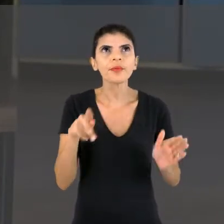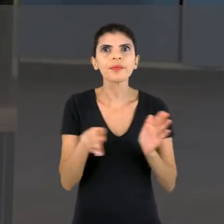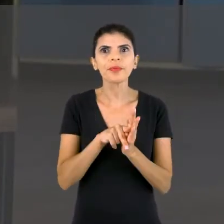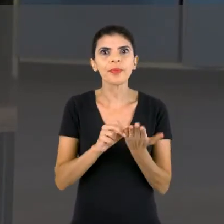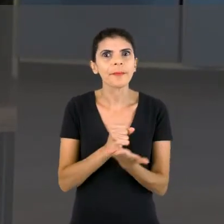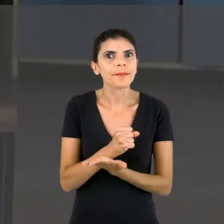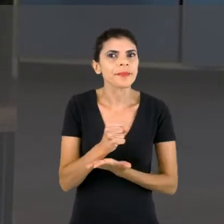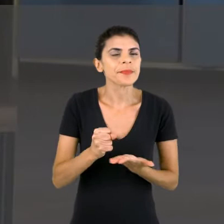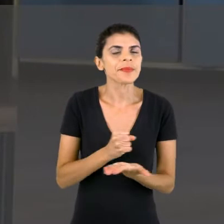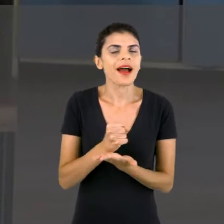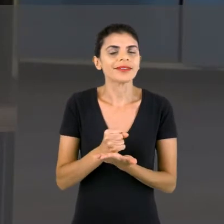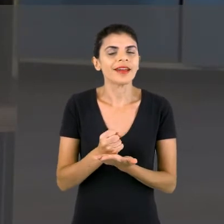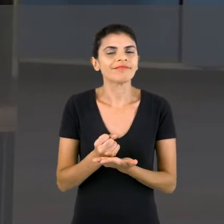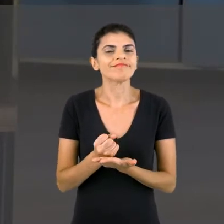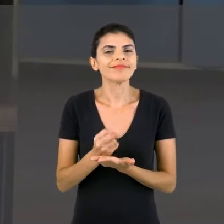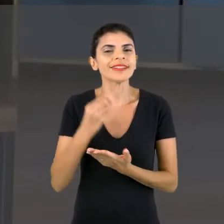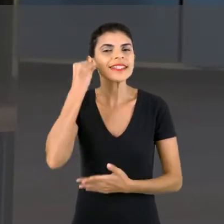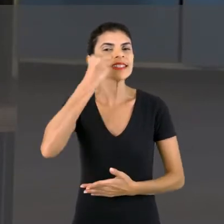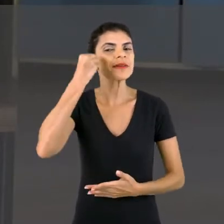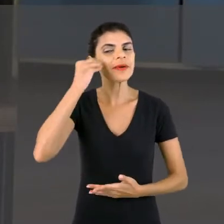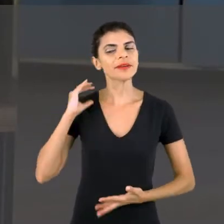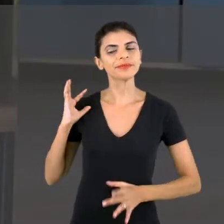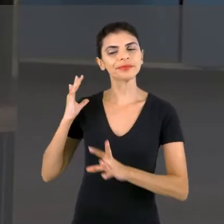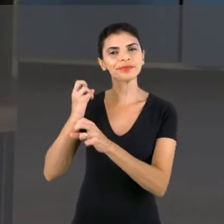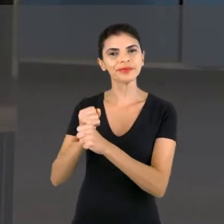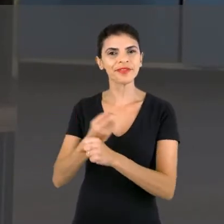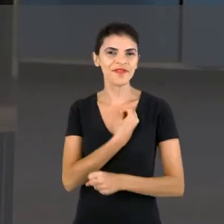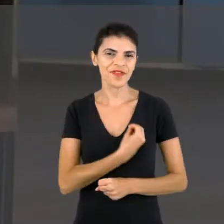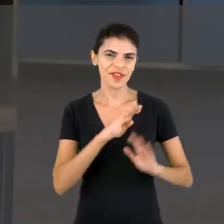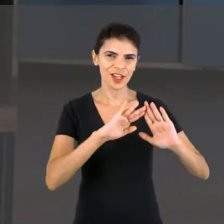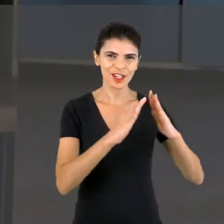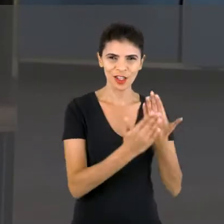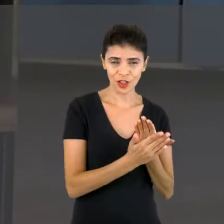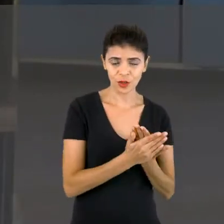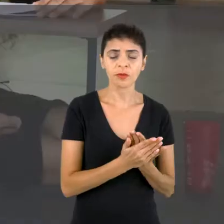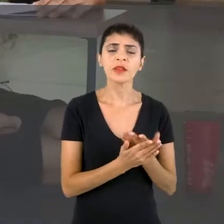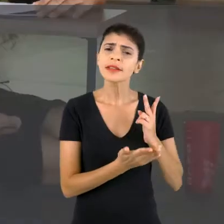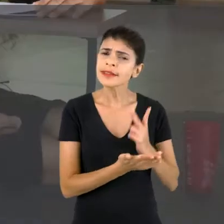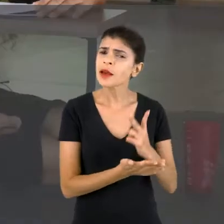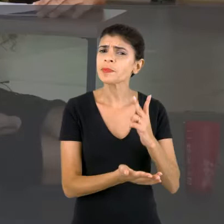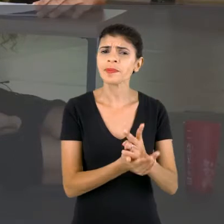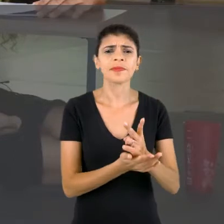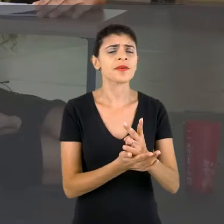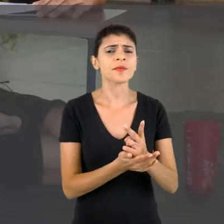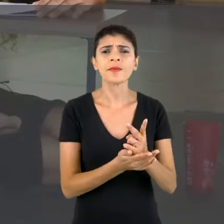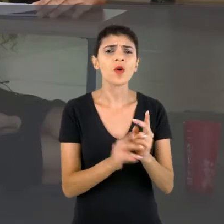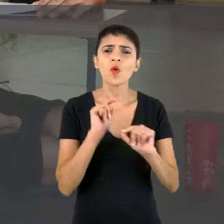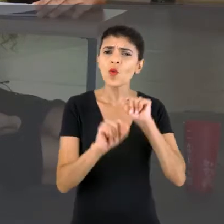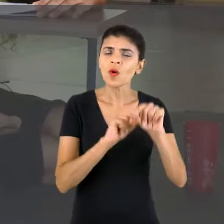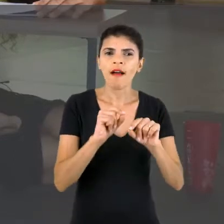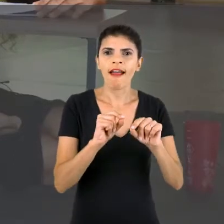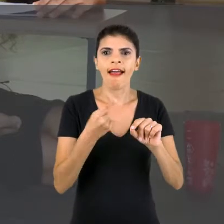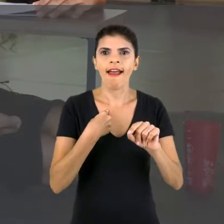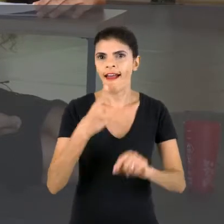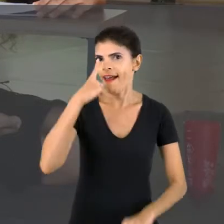muito embasado com essa experiência de estar na escola. A gente sempre fala que a